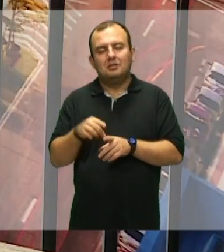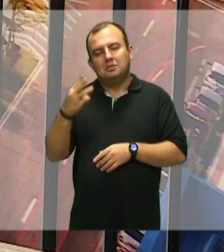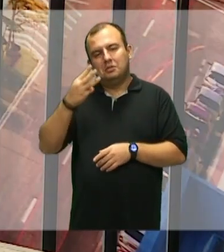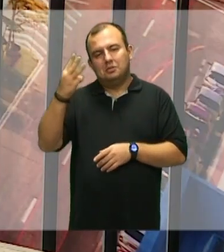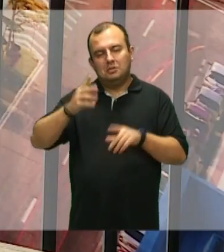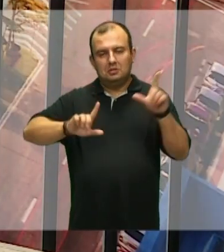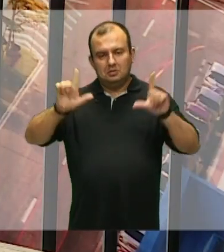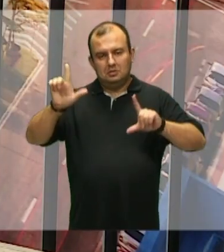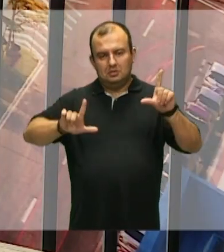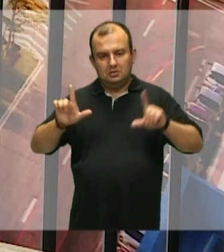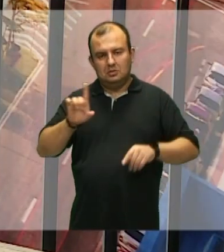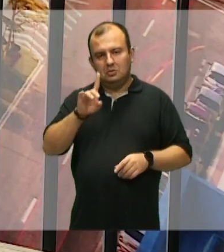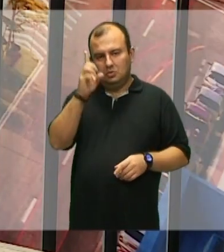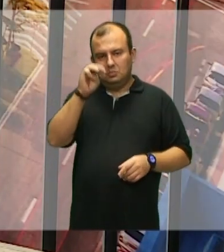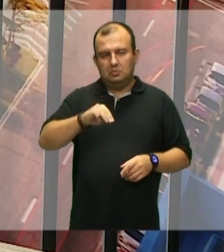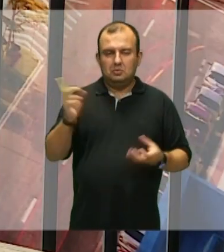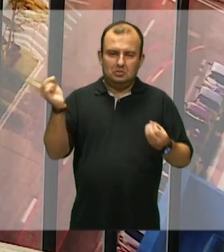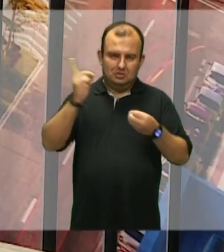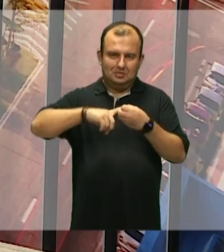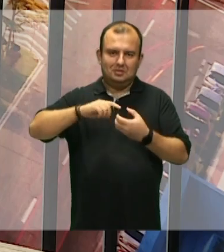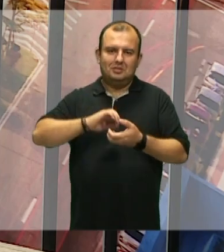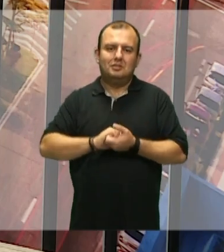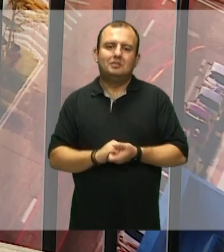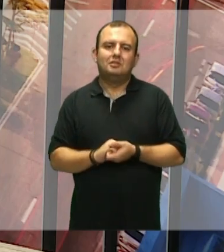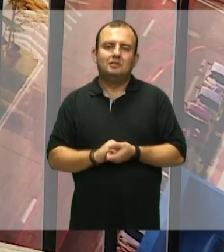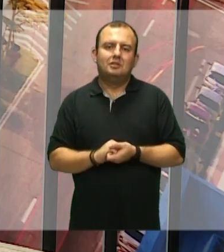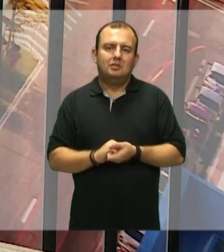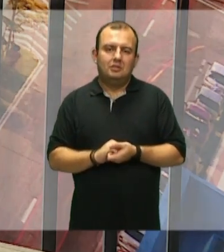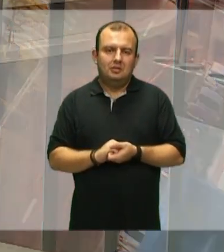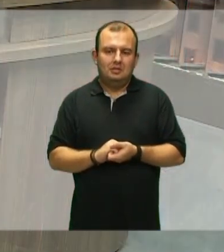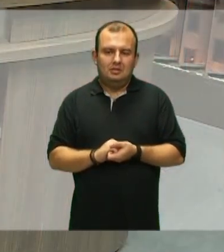terceiro bloco. É só um minuto, a gente já volta.